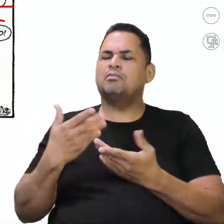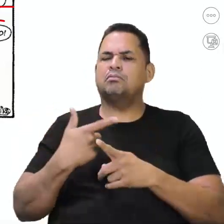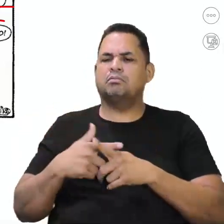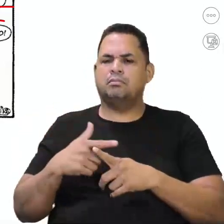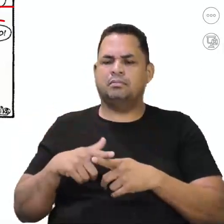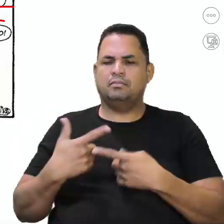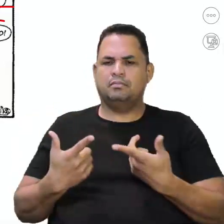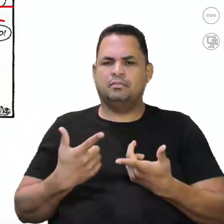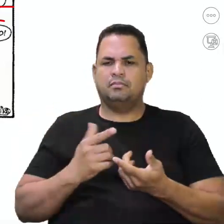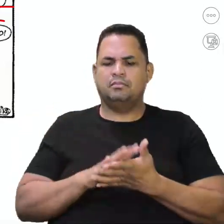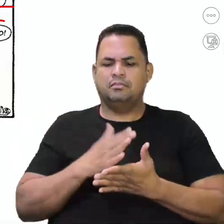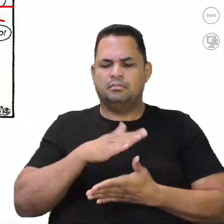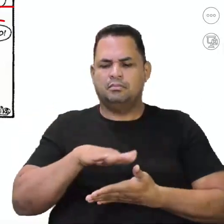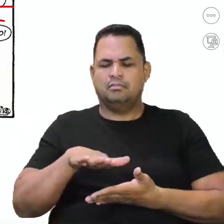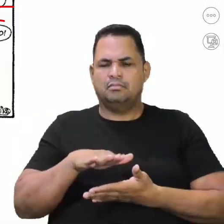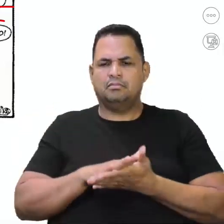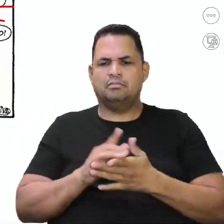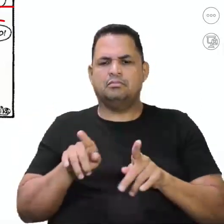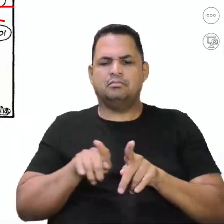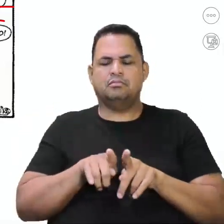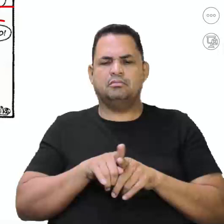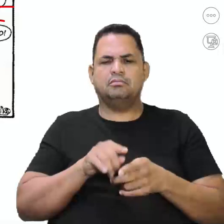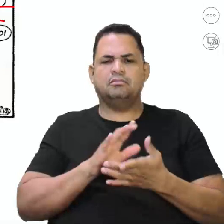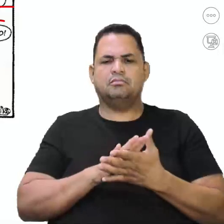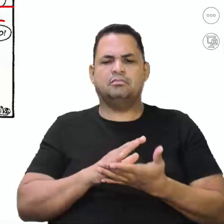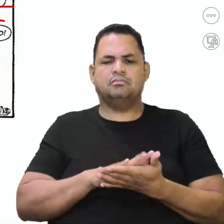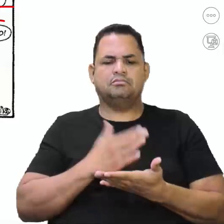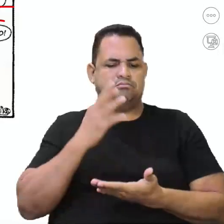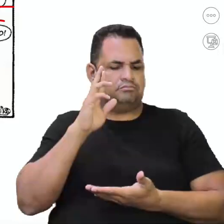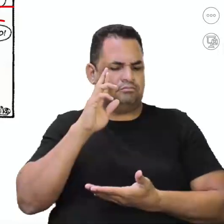problema? Garotas importantes também jogam